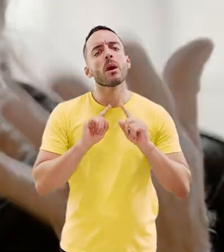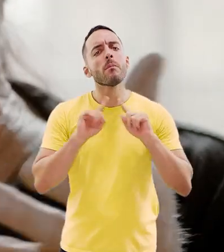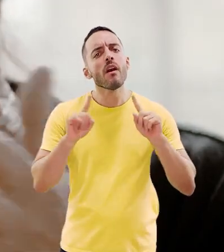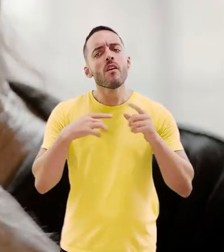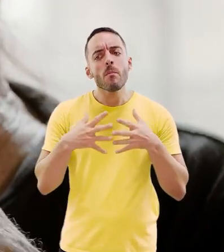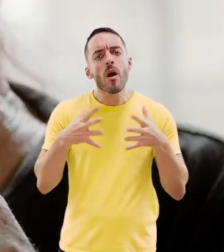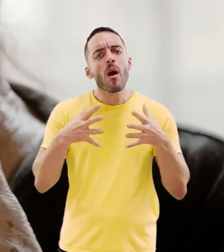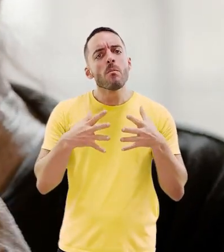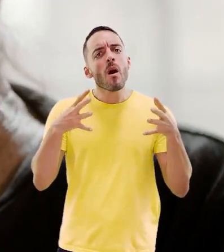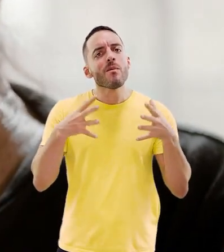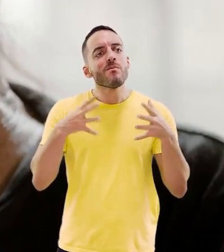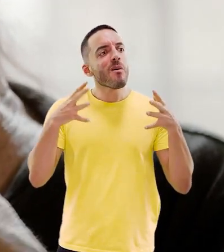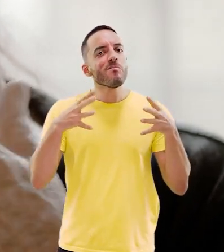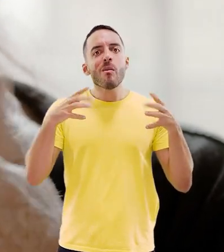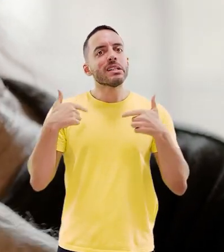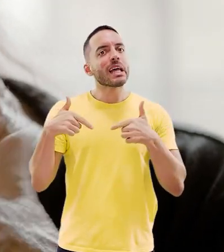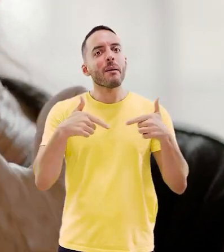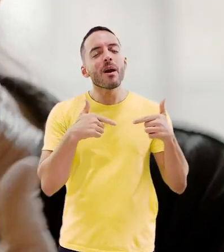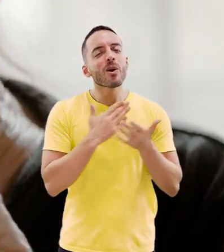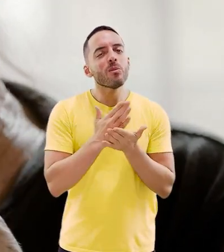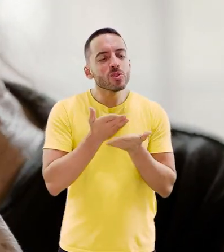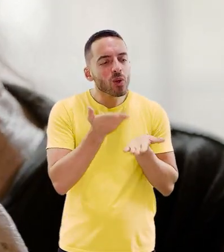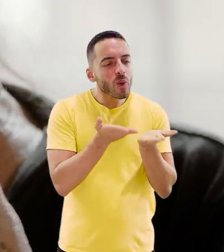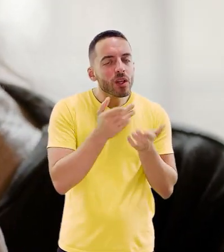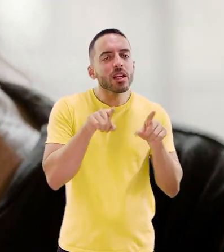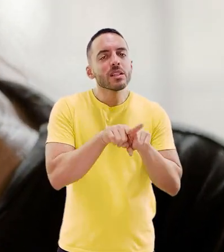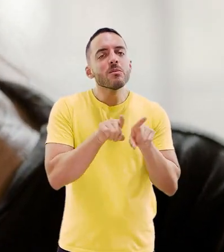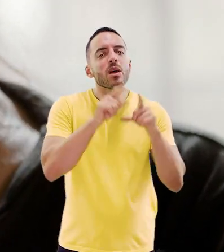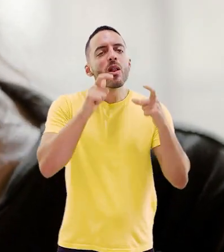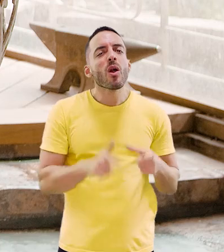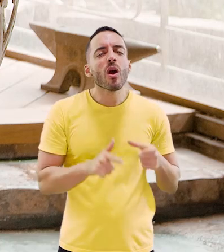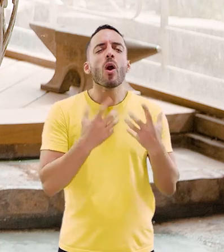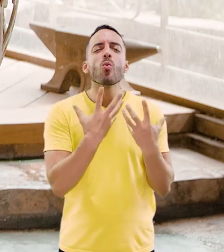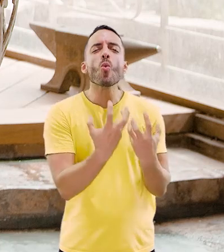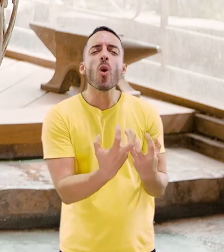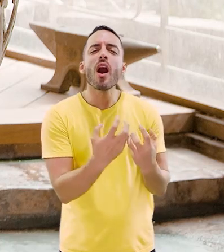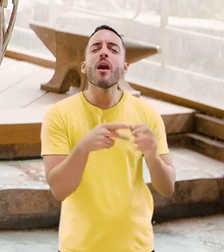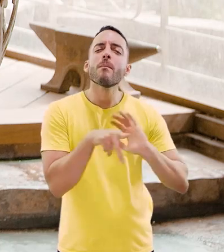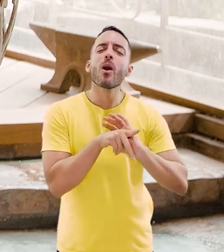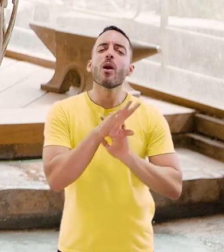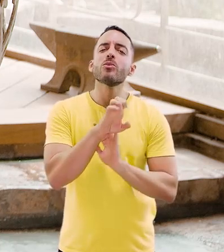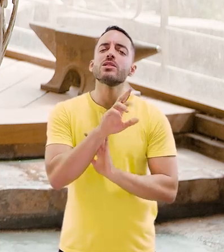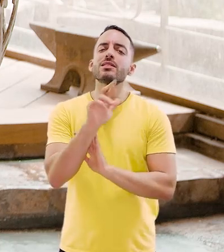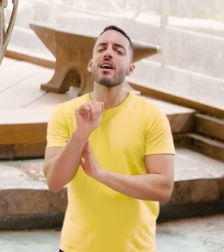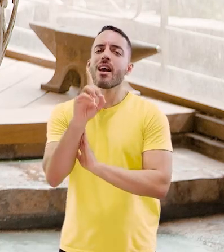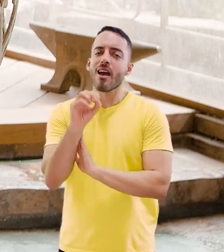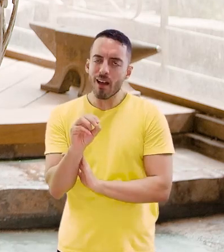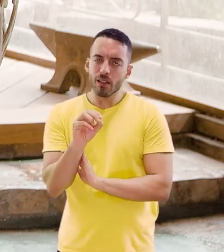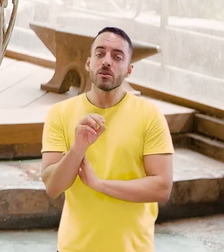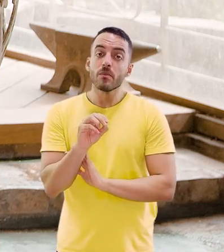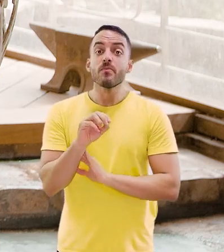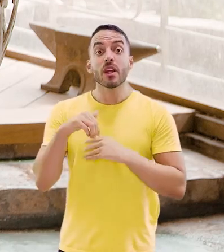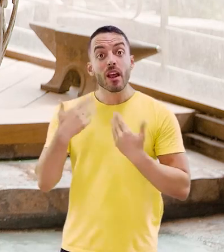ampliando muito mais do que isso, né? Nós começamos a também cuidar das áreas secas, que é a área de cerrado. Então, a Nascentes começou a